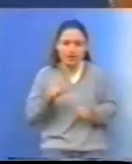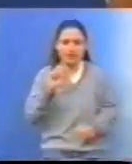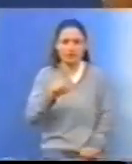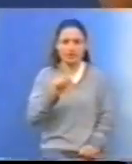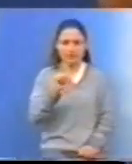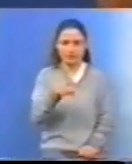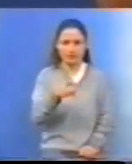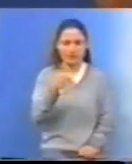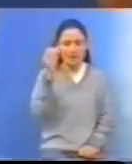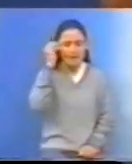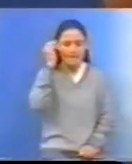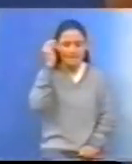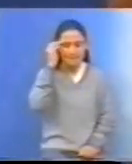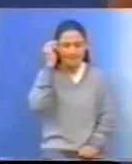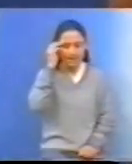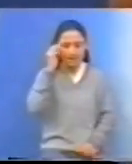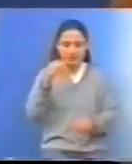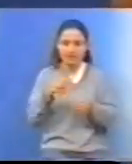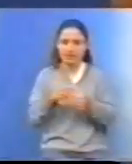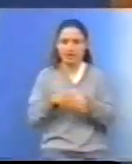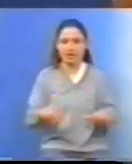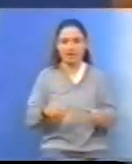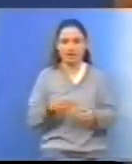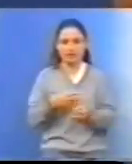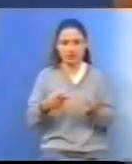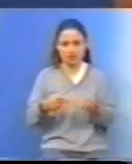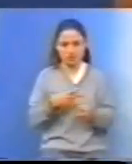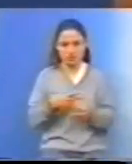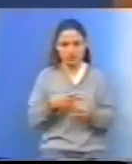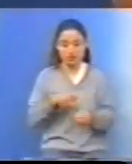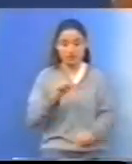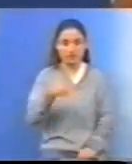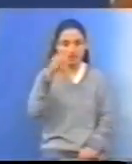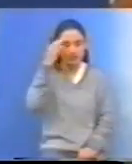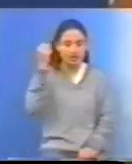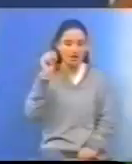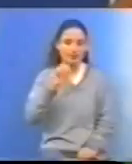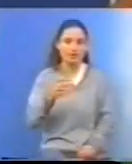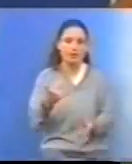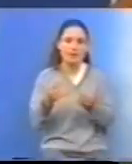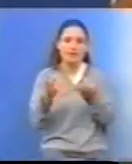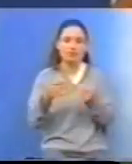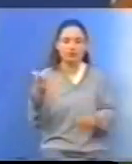Eu imagino, e você sabe muito bem, que muitos casamentos acabam justamente numa lua de mel.